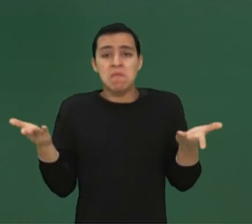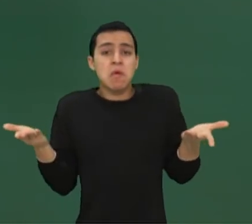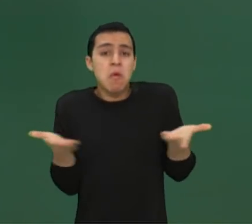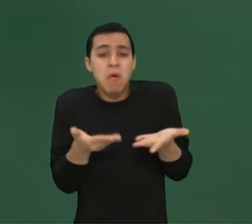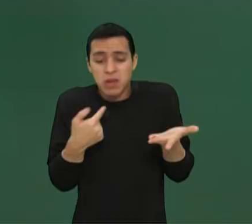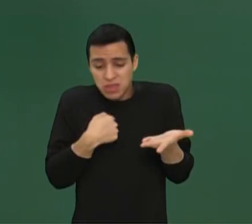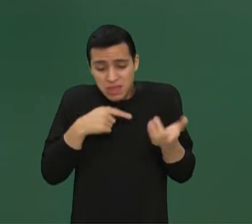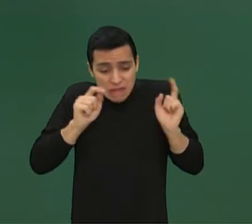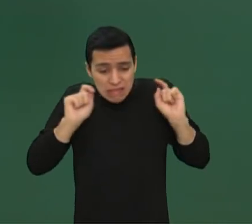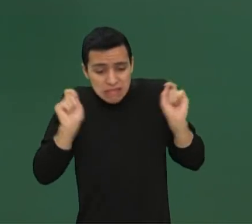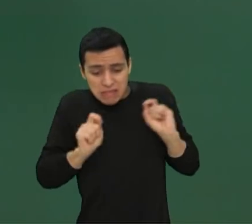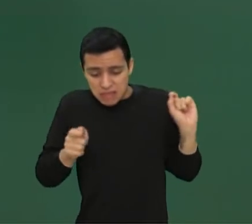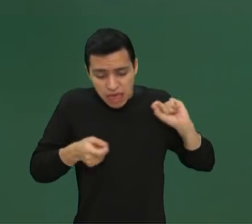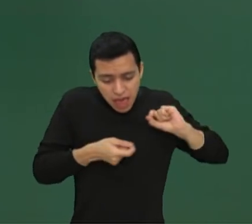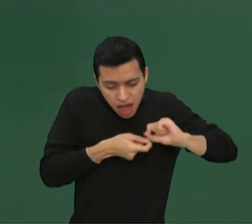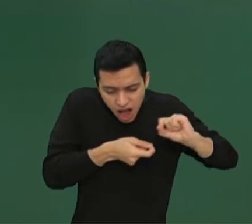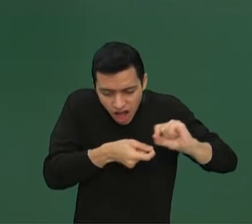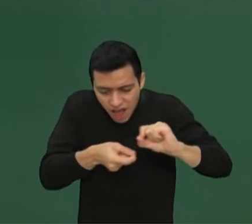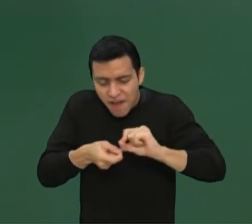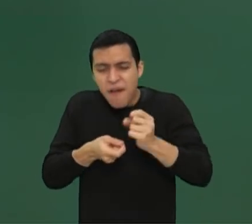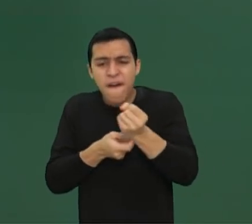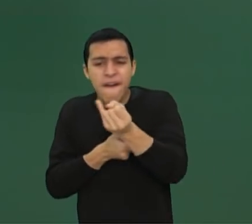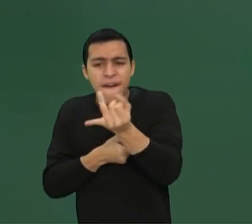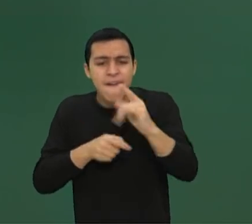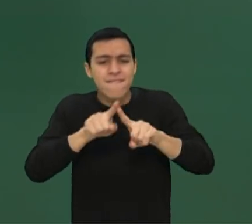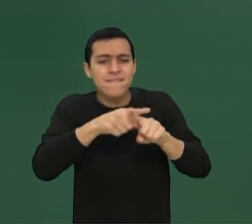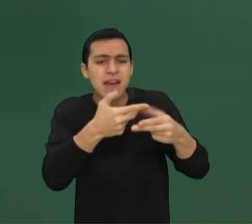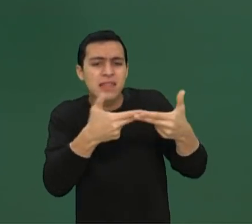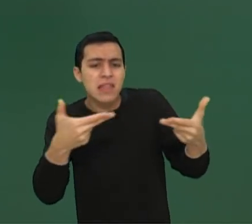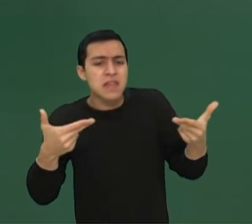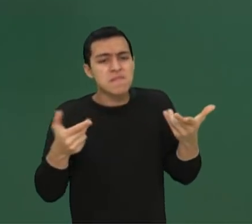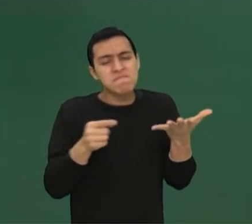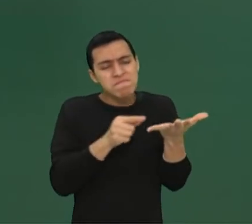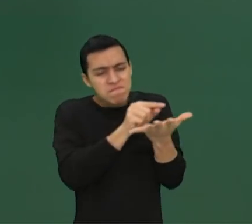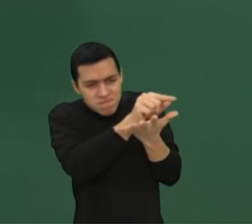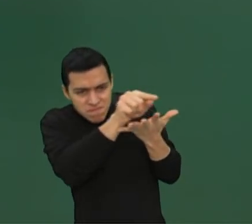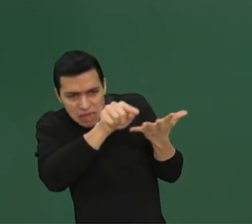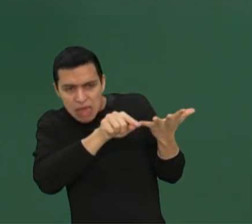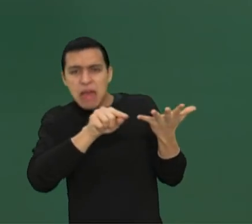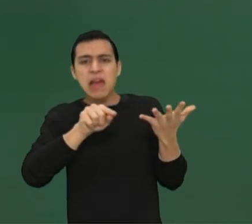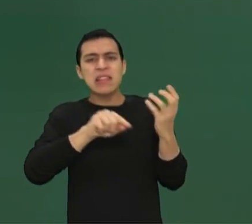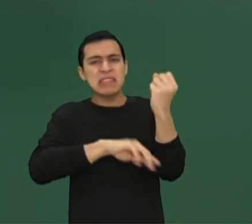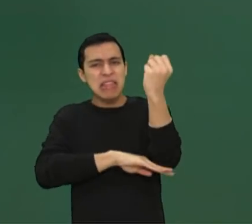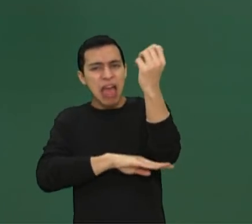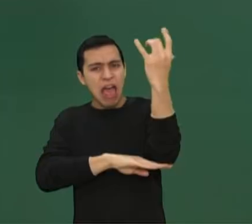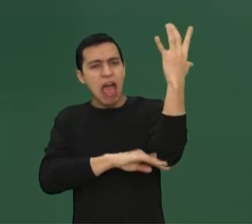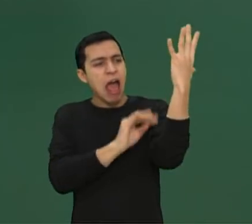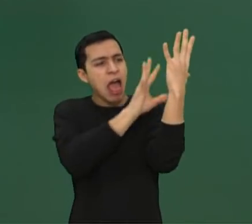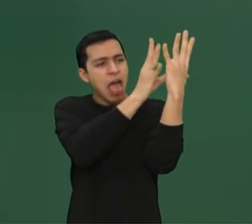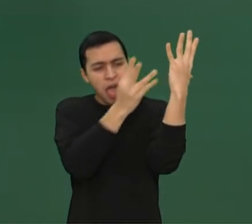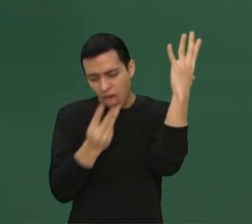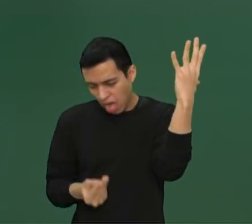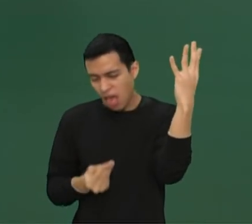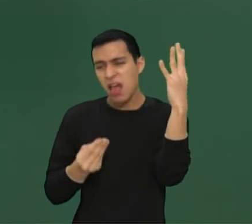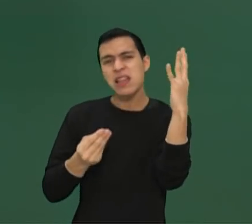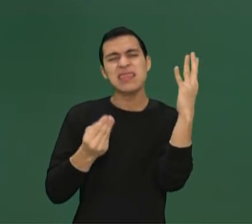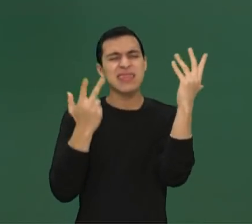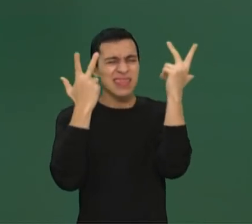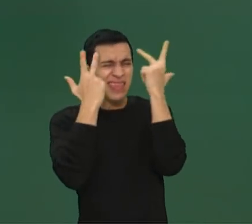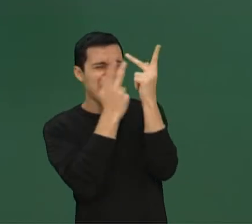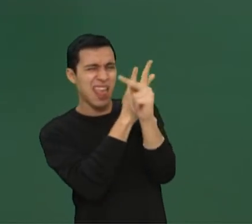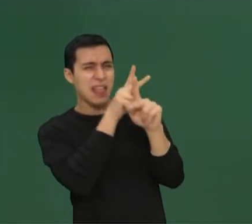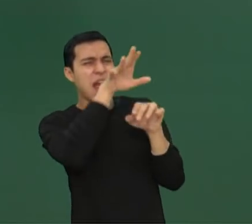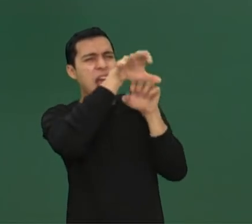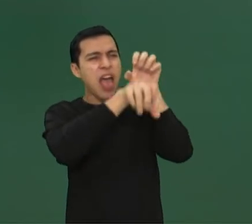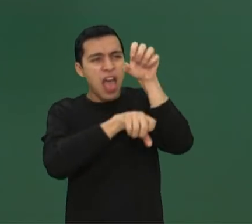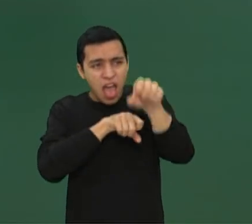eu consigo fazer com alguns materiais alternativos, né, de árvores, de galhos, da natureza em si?